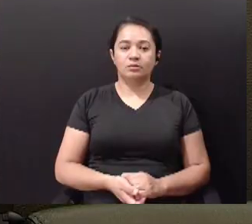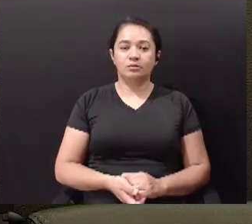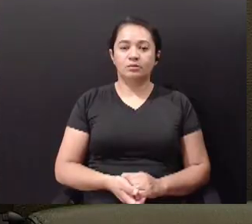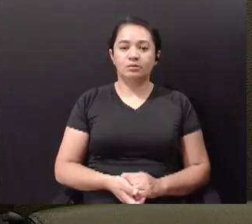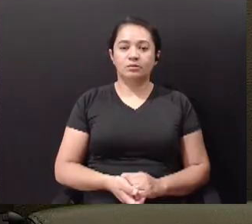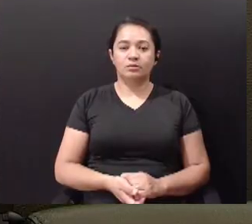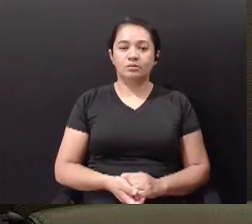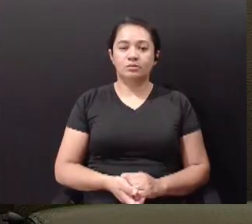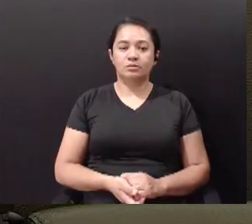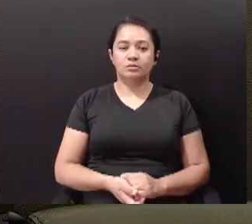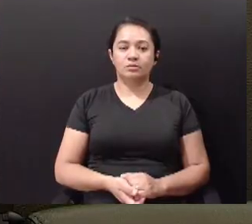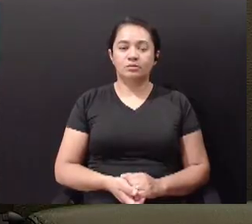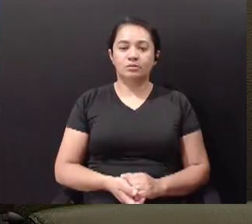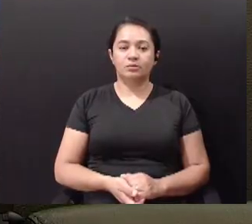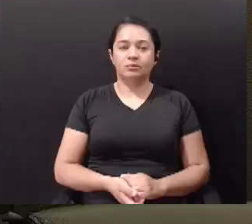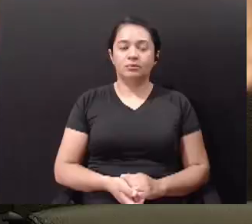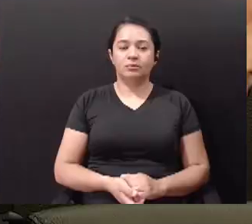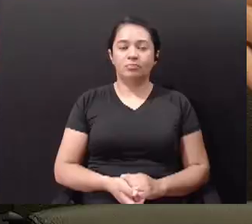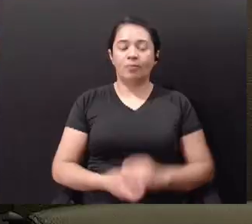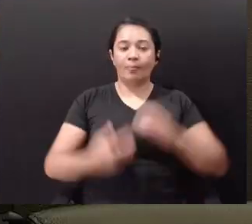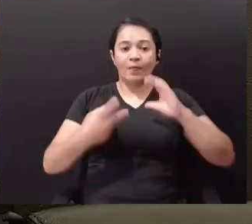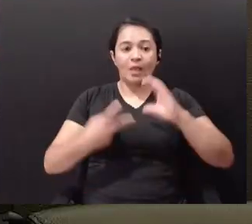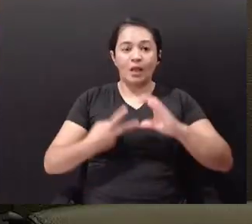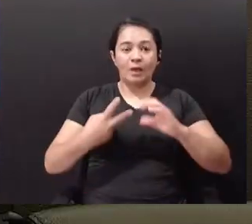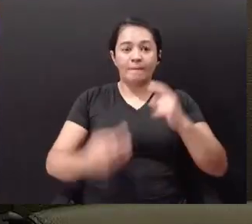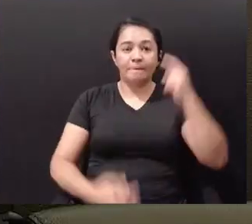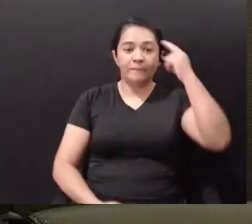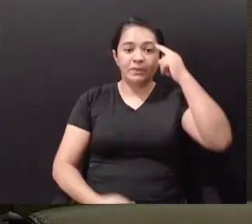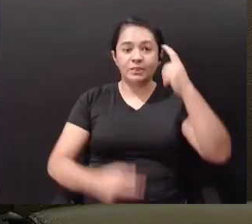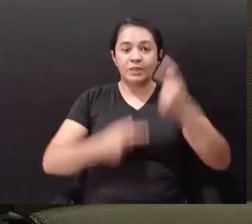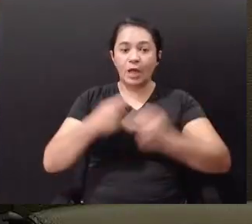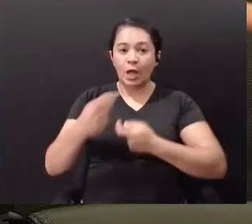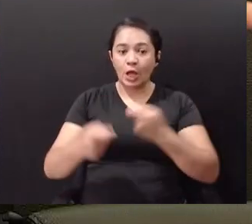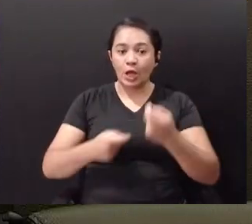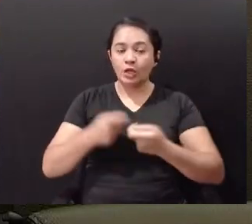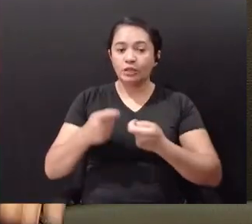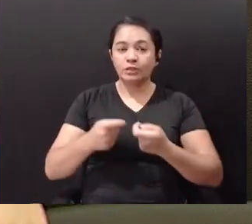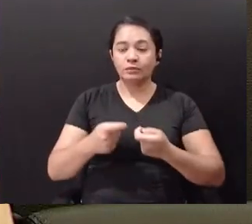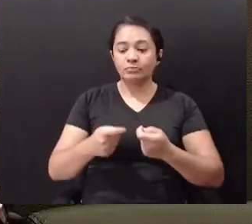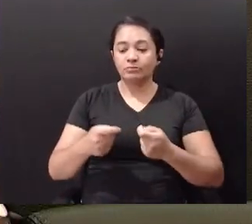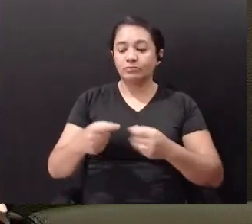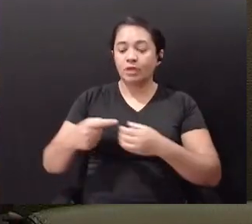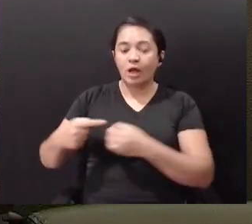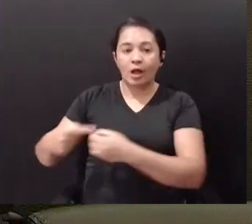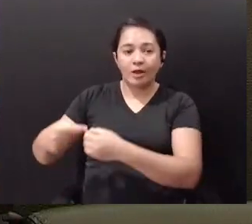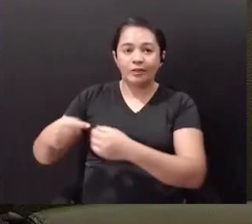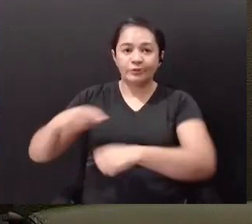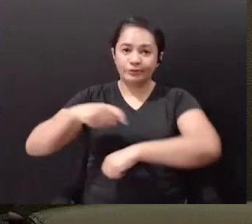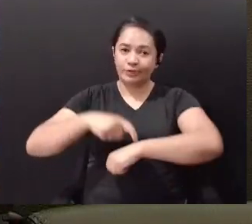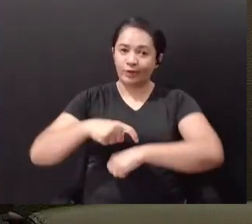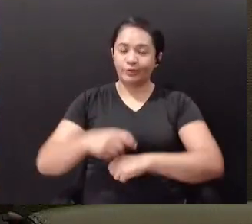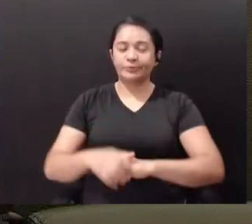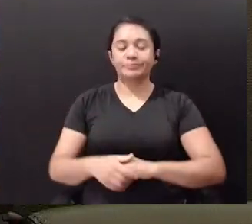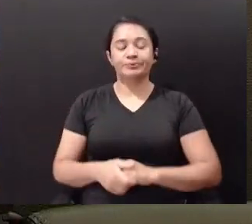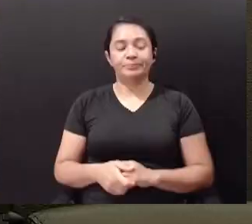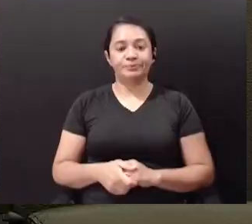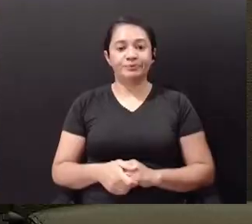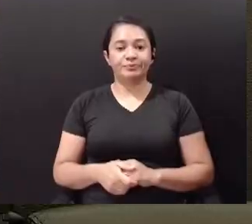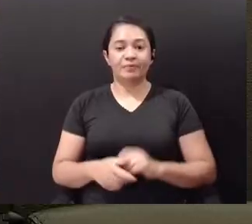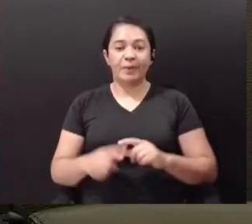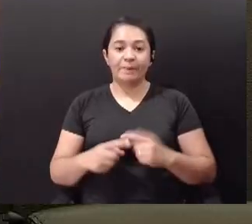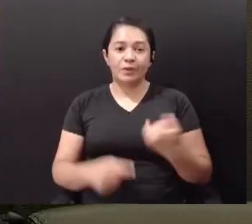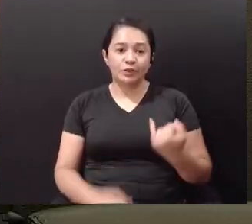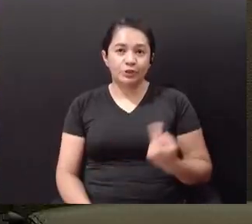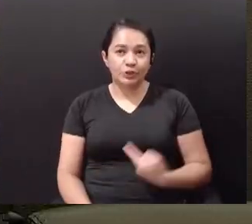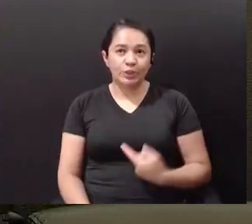A Câmara está pensando em administrar a vila naquele momento. E se nós temos essa questão da necessidade